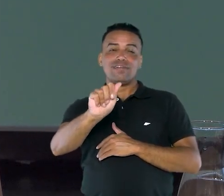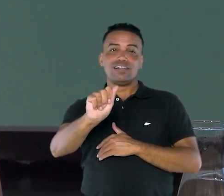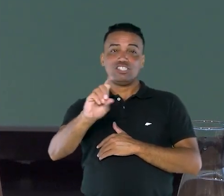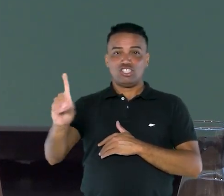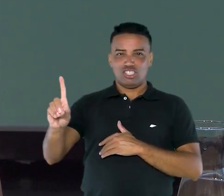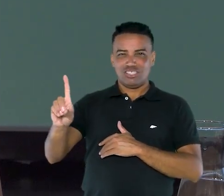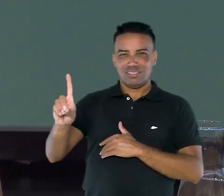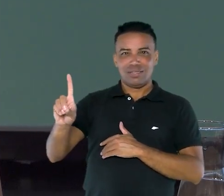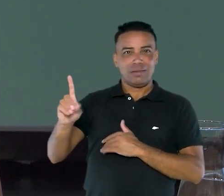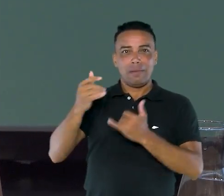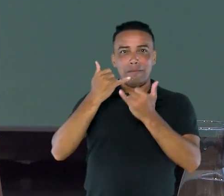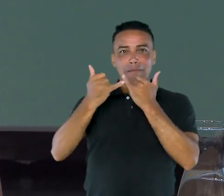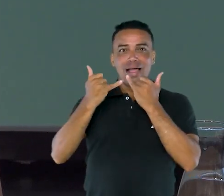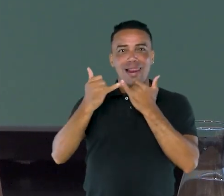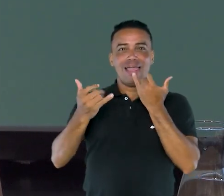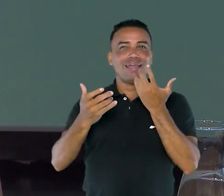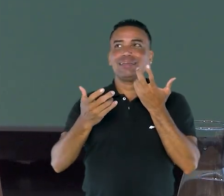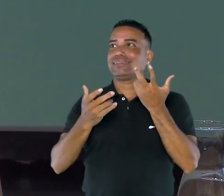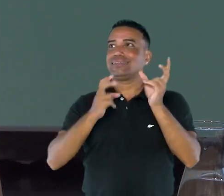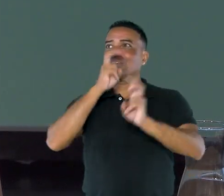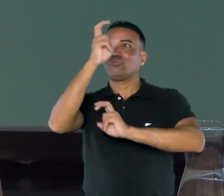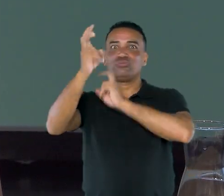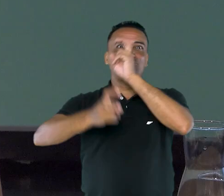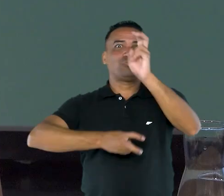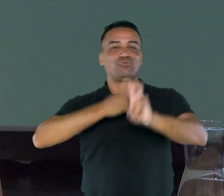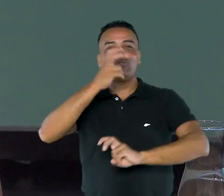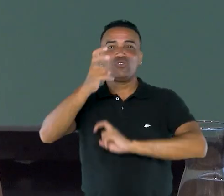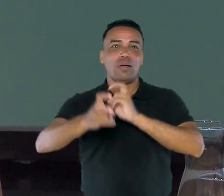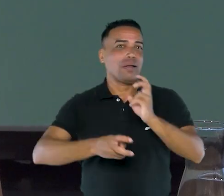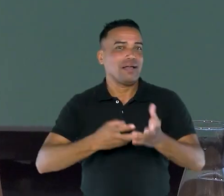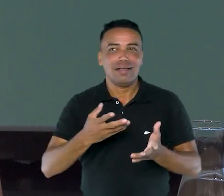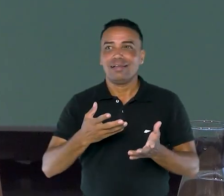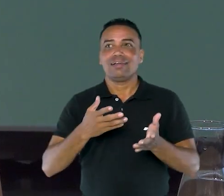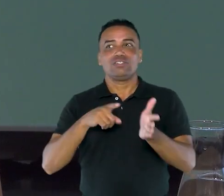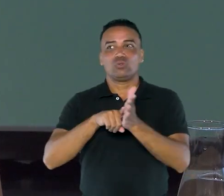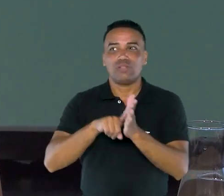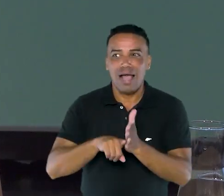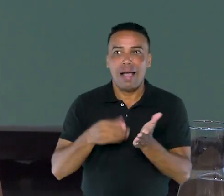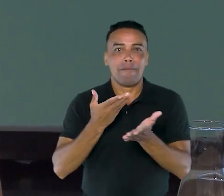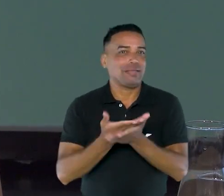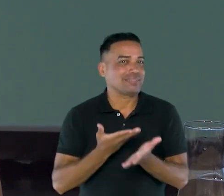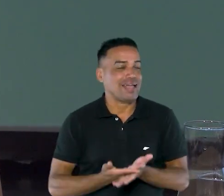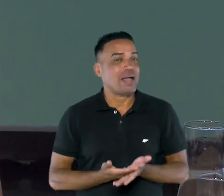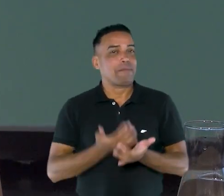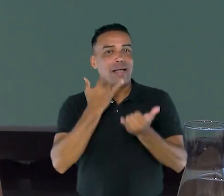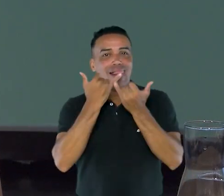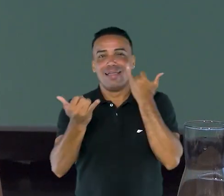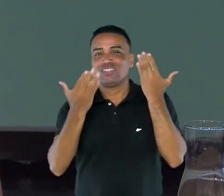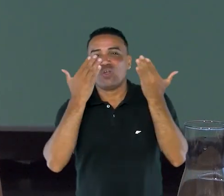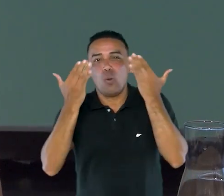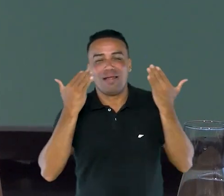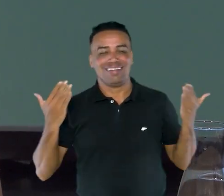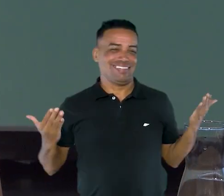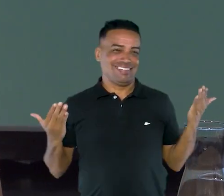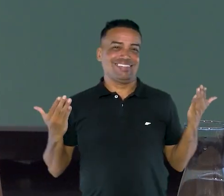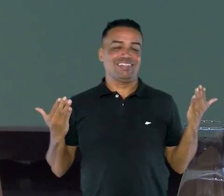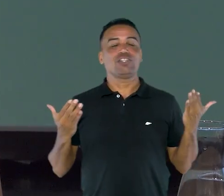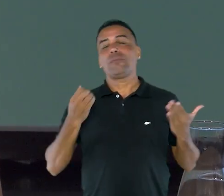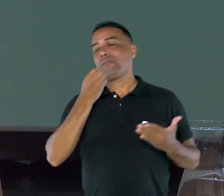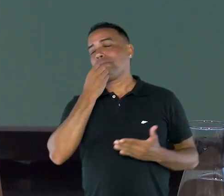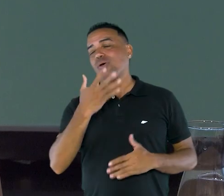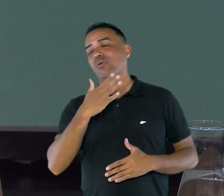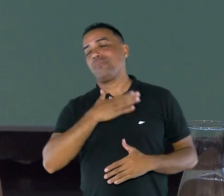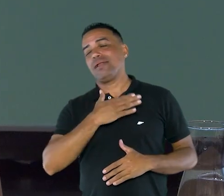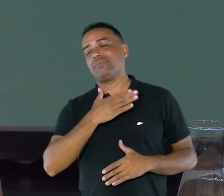né? Para quem gosta de cruzar pessoas, bibliografias, ideias, e botar a cabeça para pensar, e foi